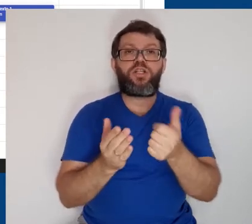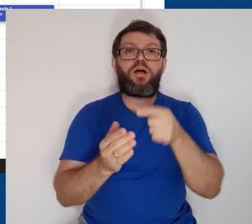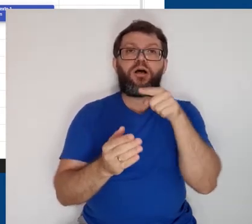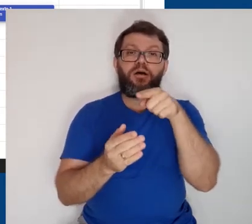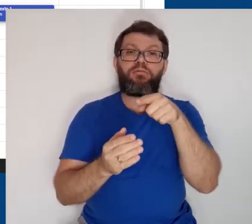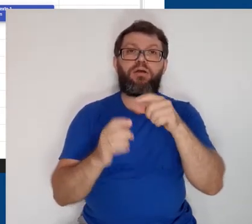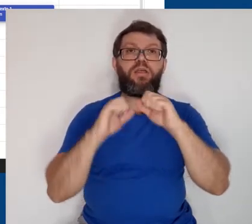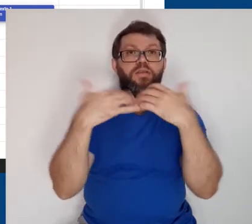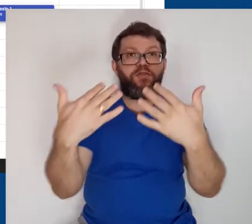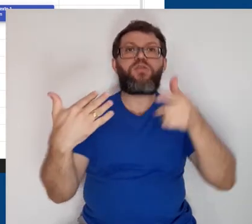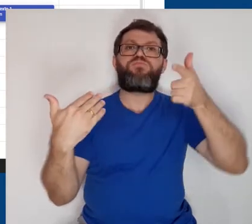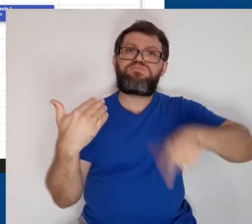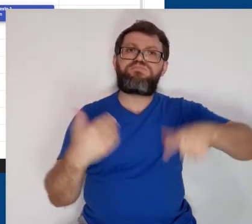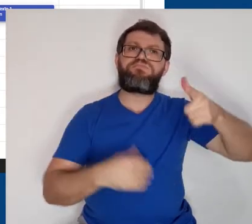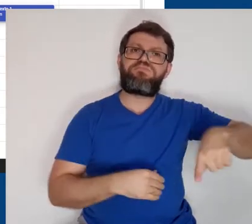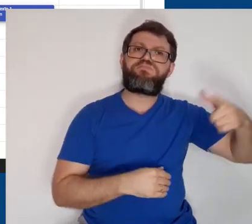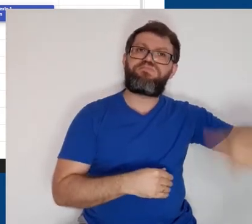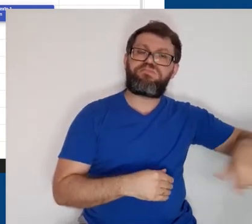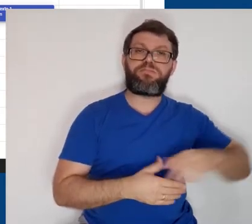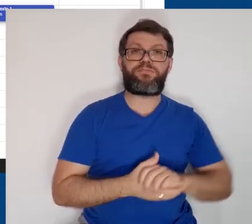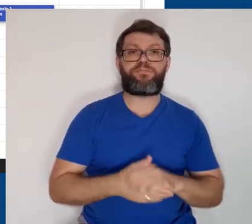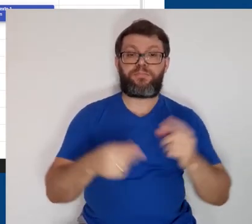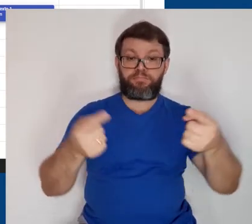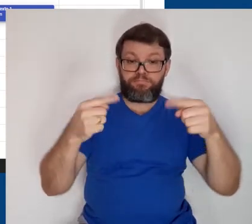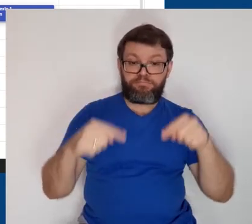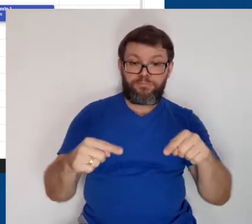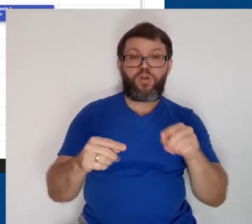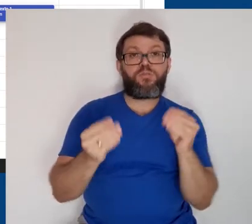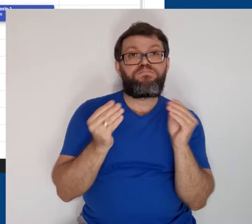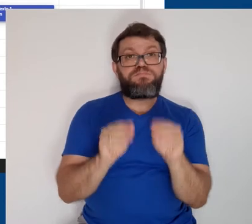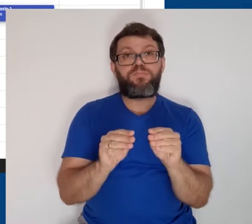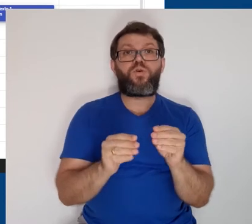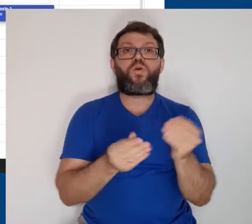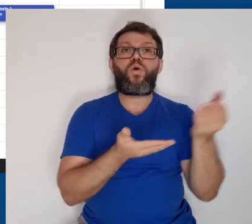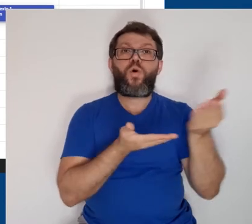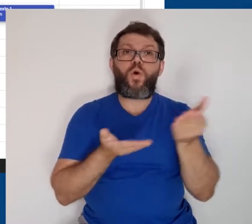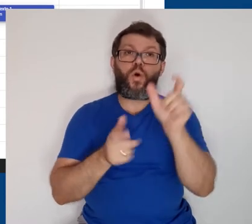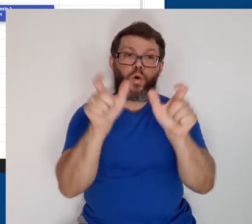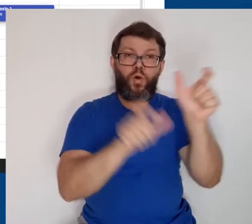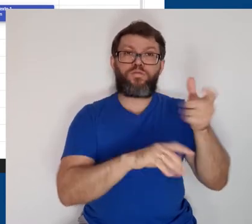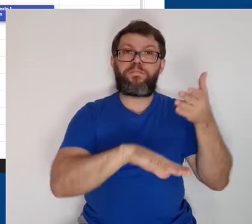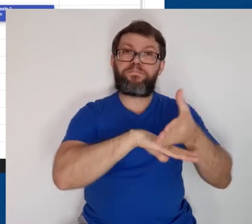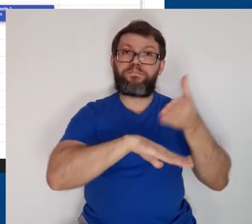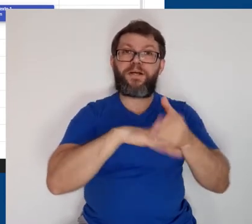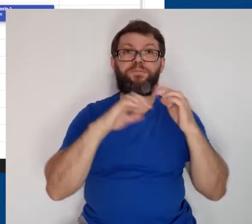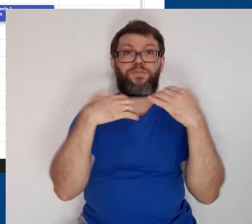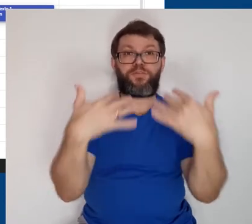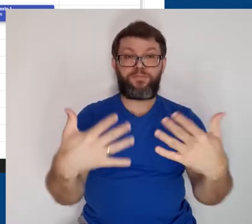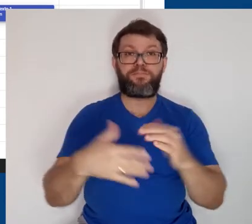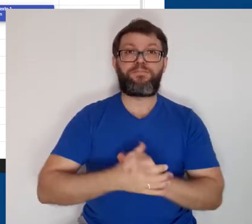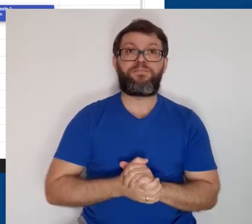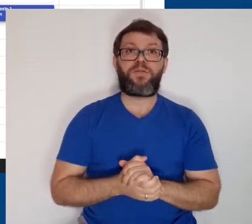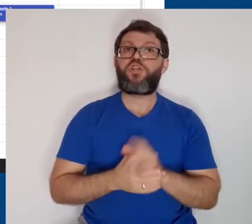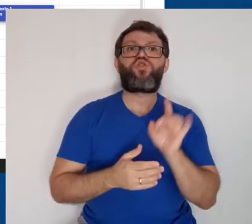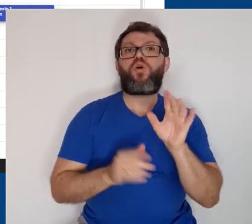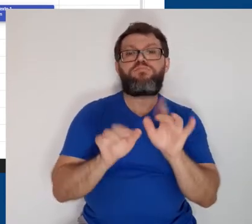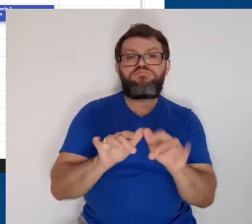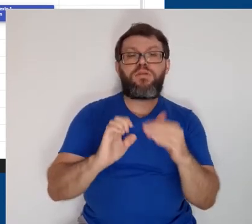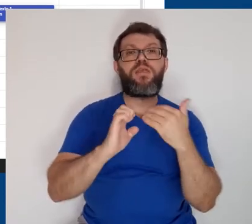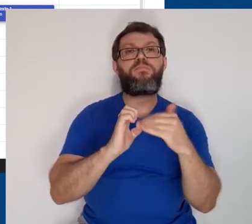também podemos agendar uma repetição para esse evento logo abaixo adicionamos os convidados desse evento